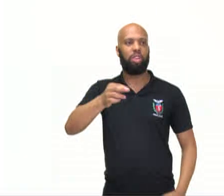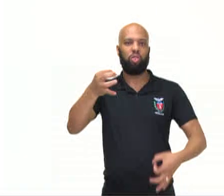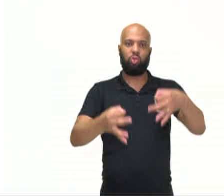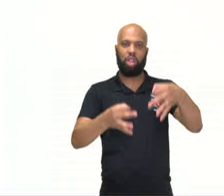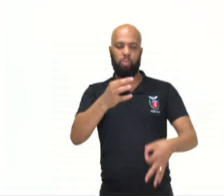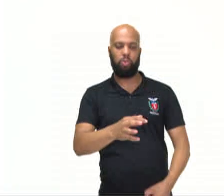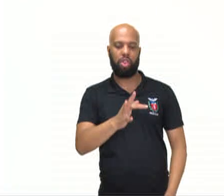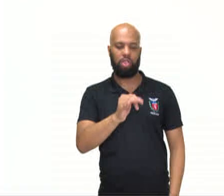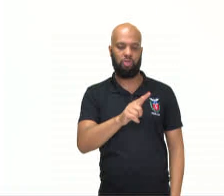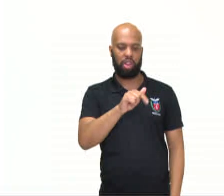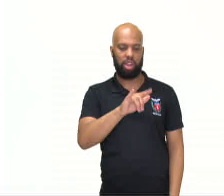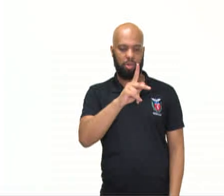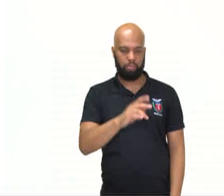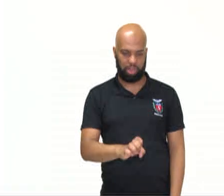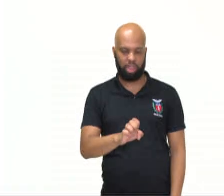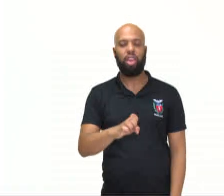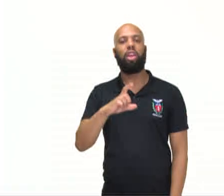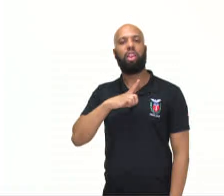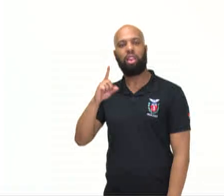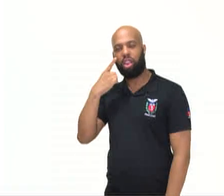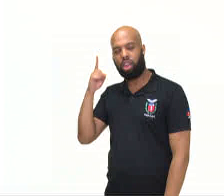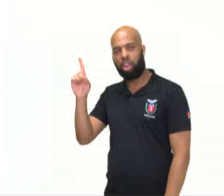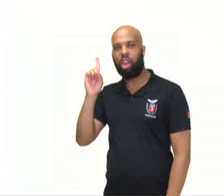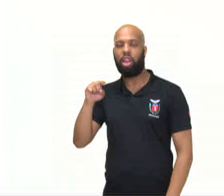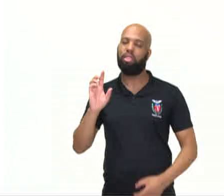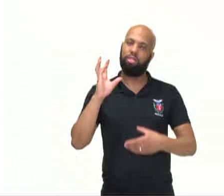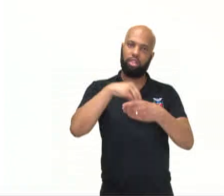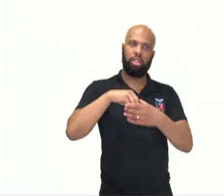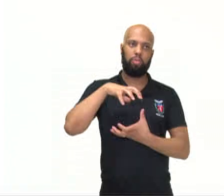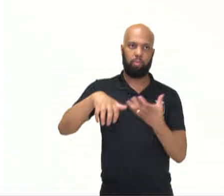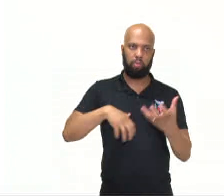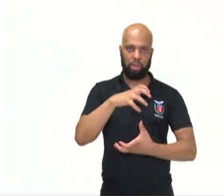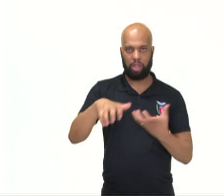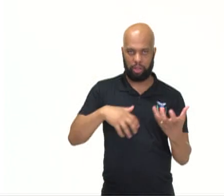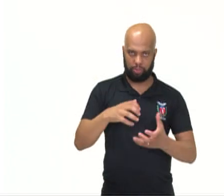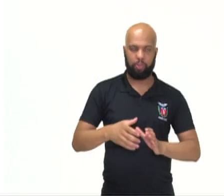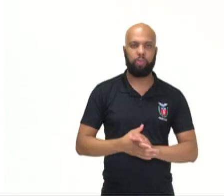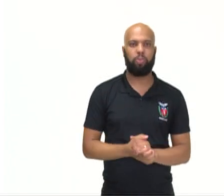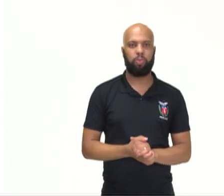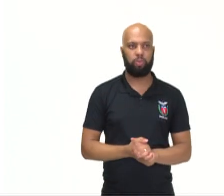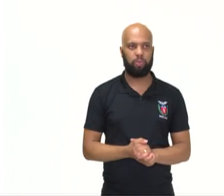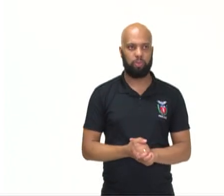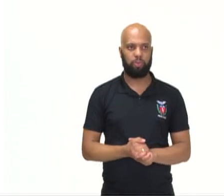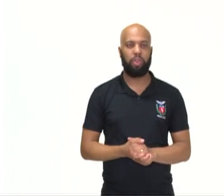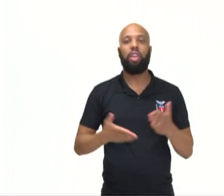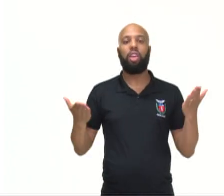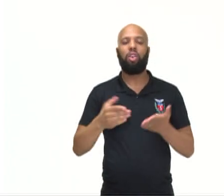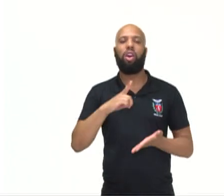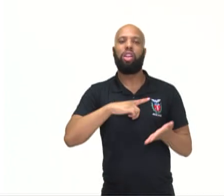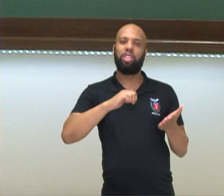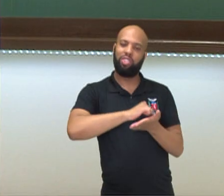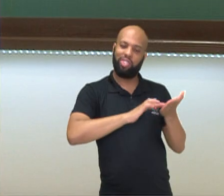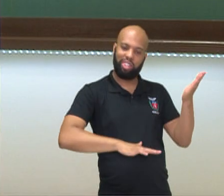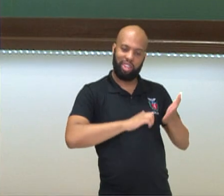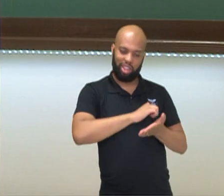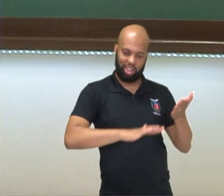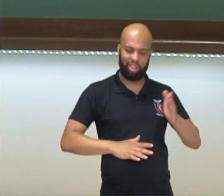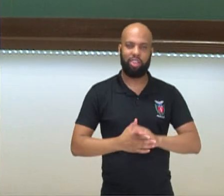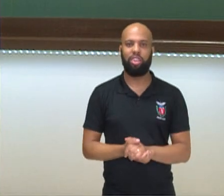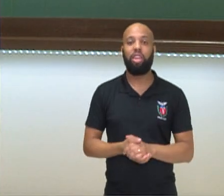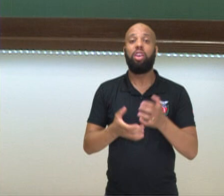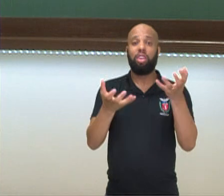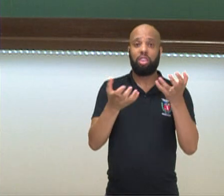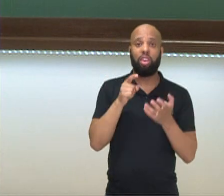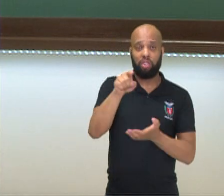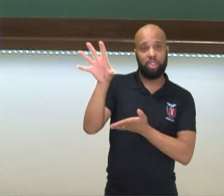de Filipe dos Santos, dentro então dessa revolta de Vila Rica. Temos então aqui a nossa atividade. Quero